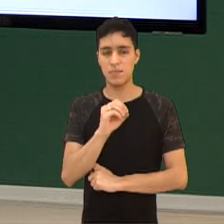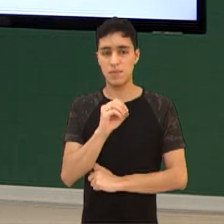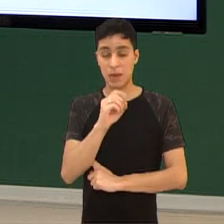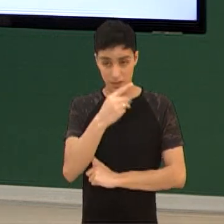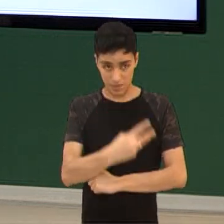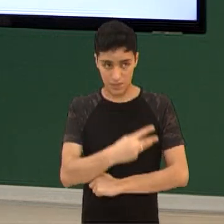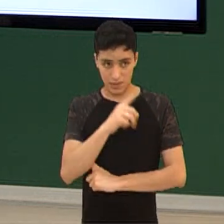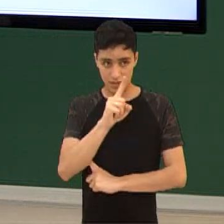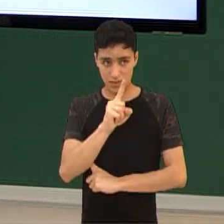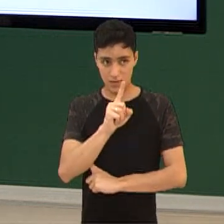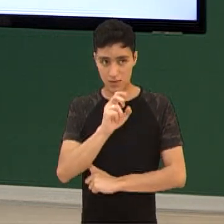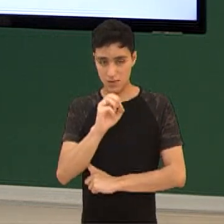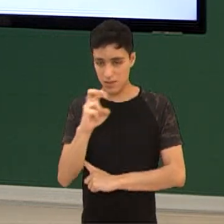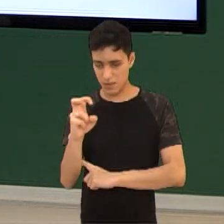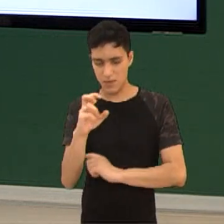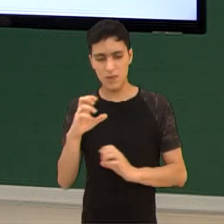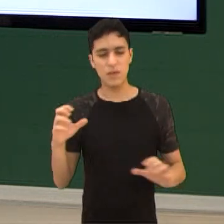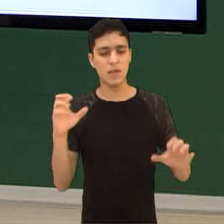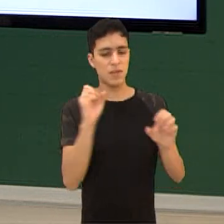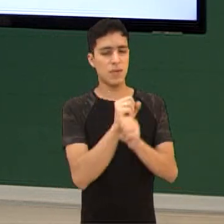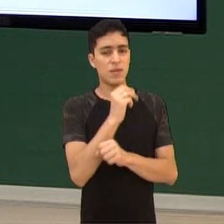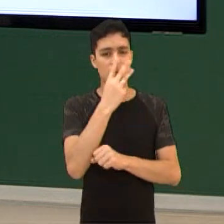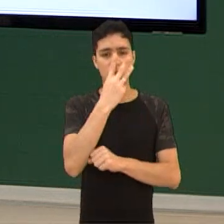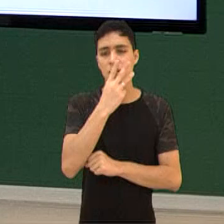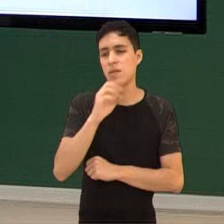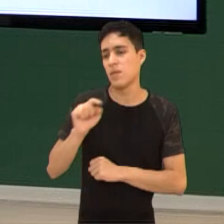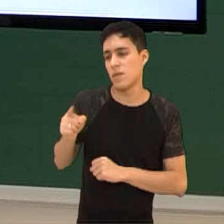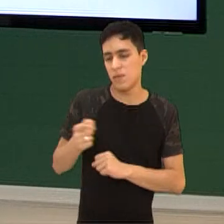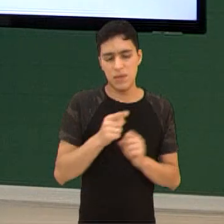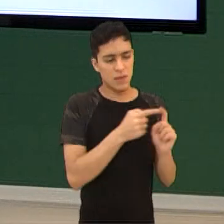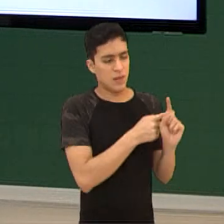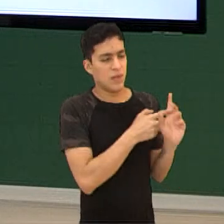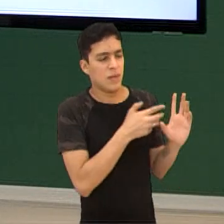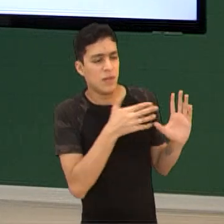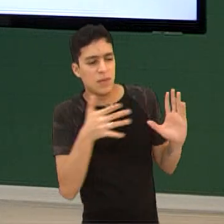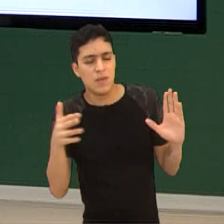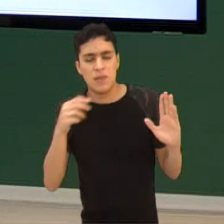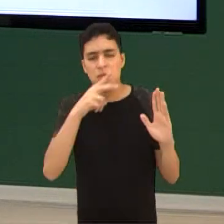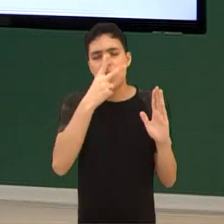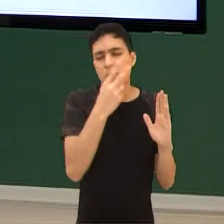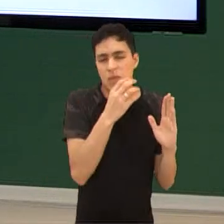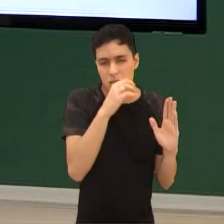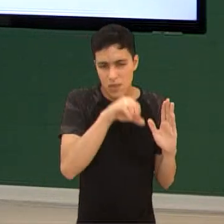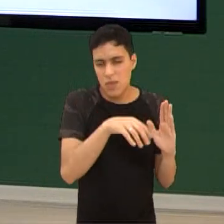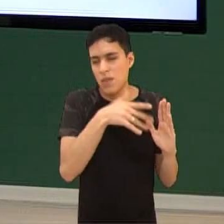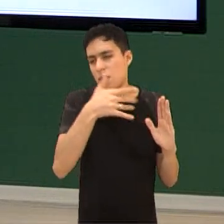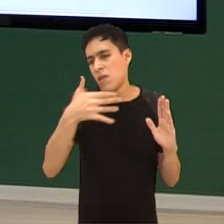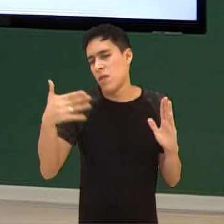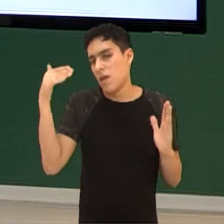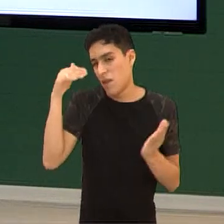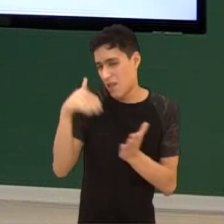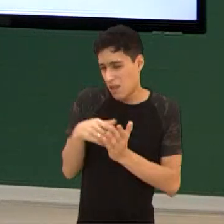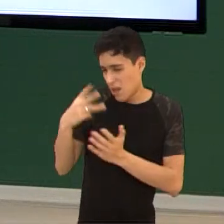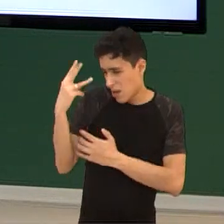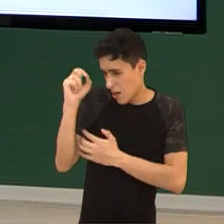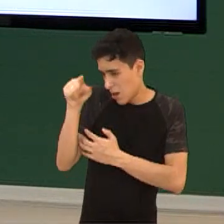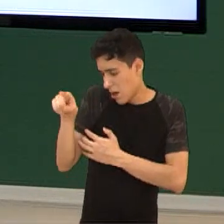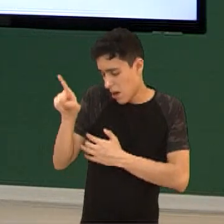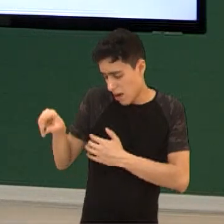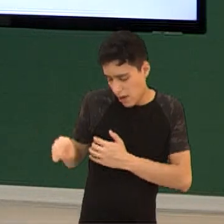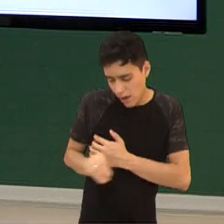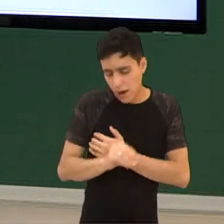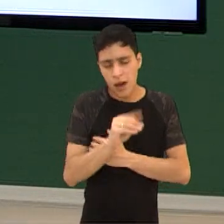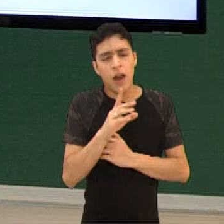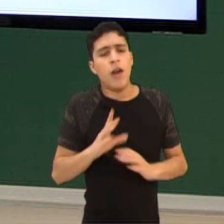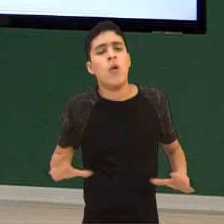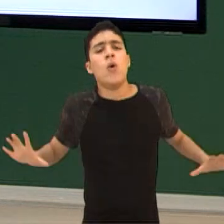a soma dos 30 termos dessa PA, 2, 9, 16, até o 30º termo, que dá 205,